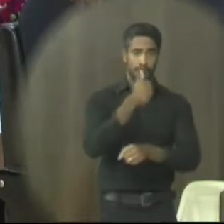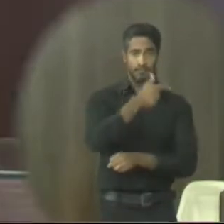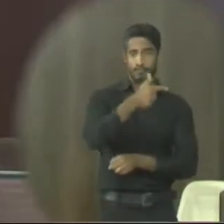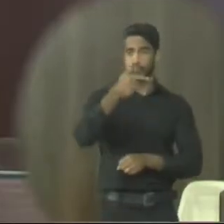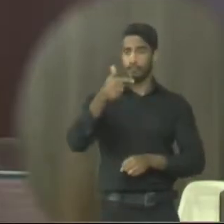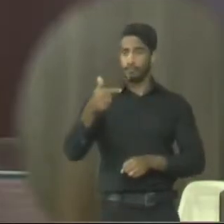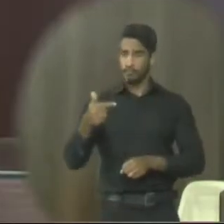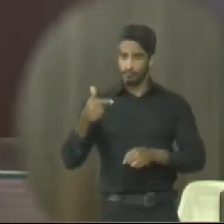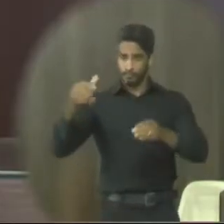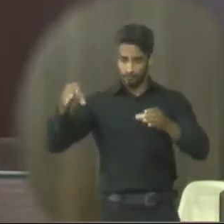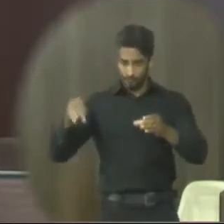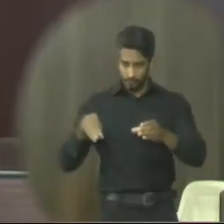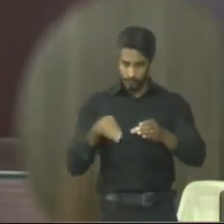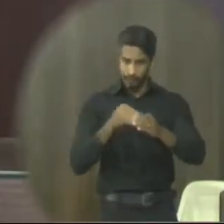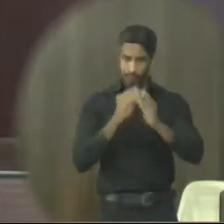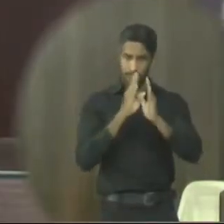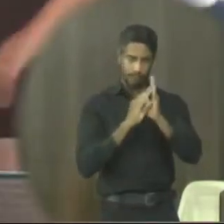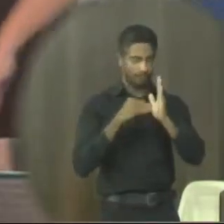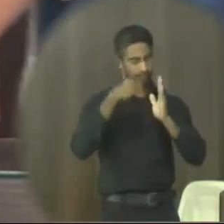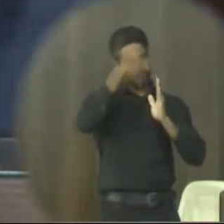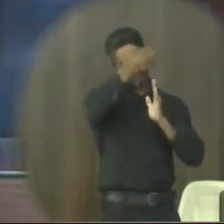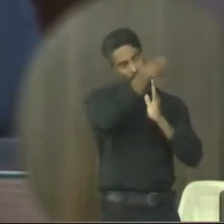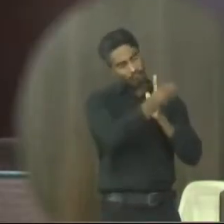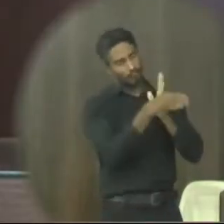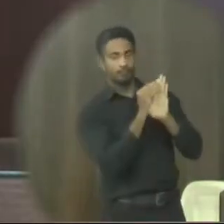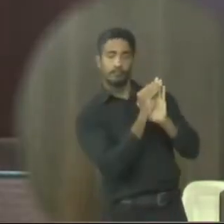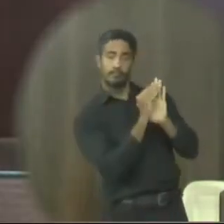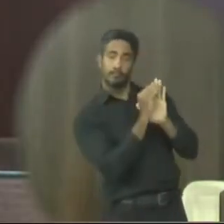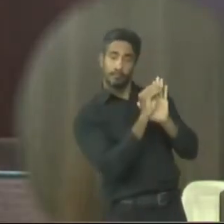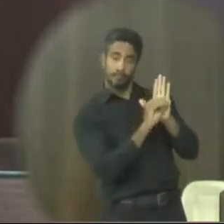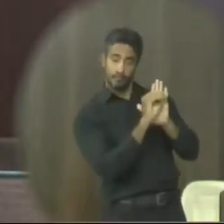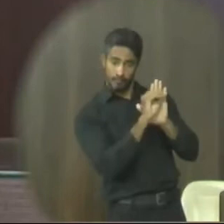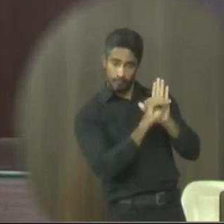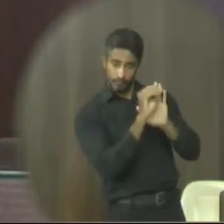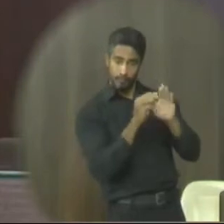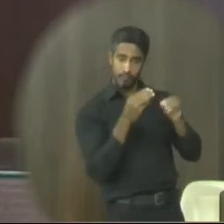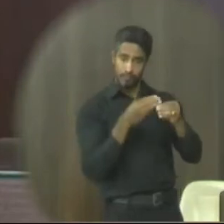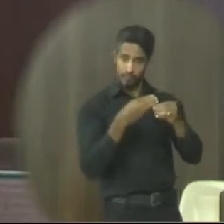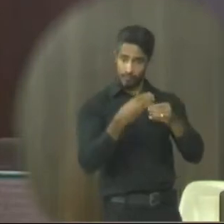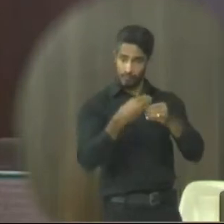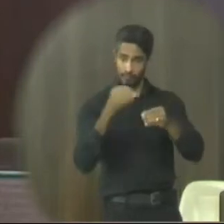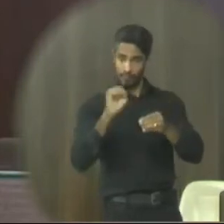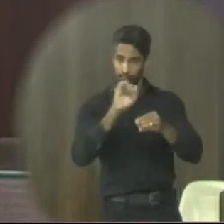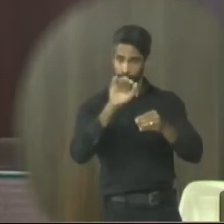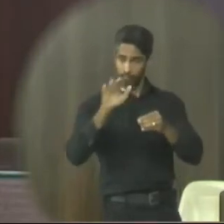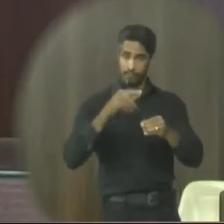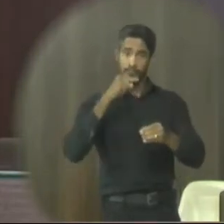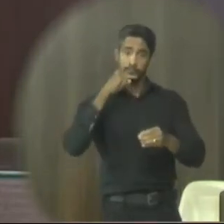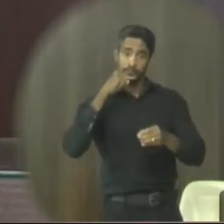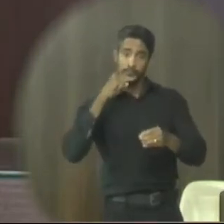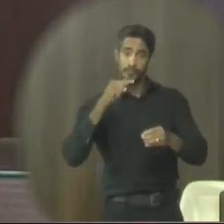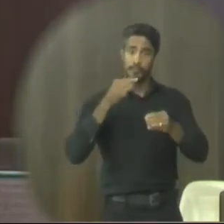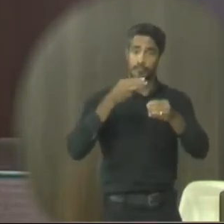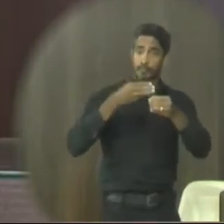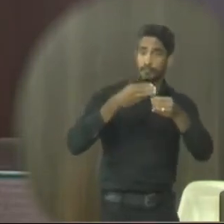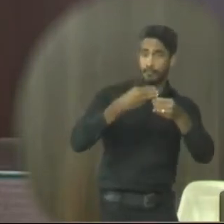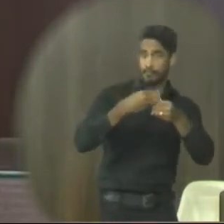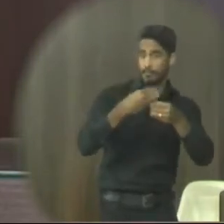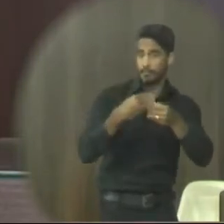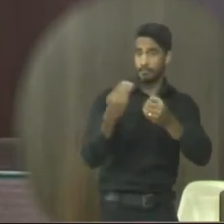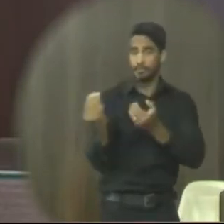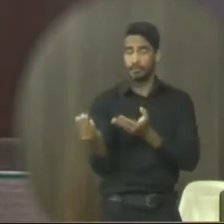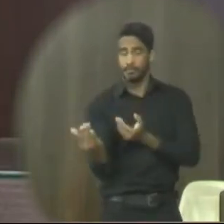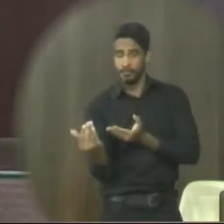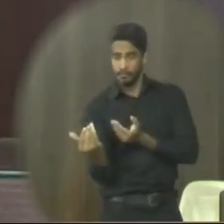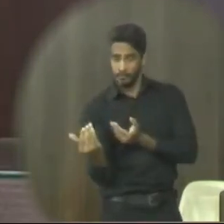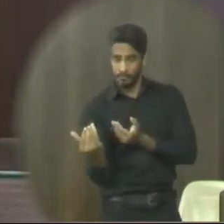027/2022. Institui-se no calendário de eventos oficiais do município de Janaúba a Semana Municipal da Juventude